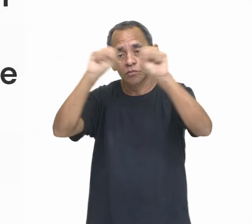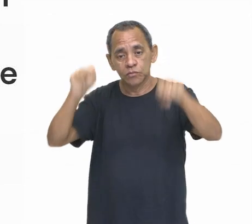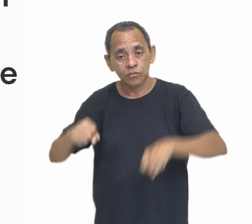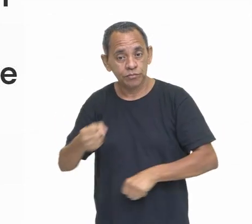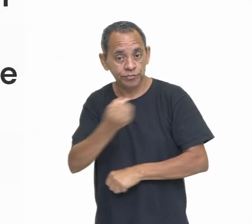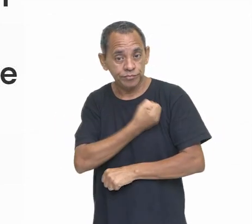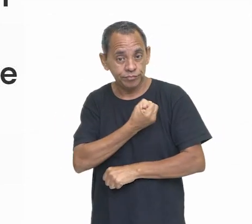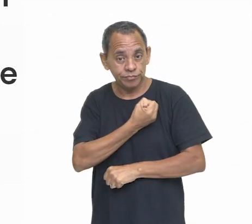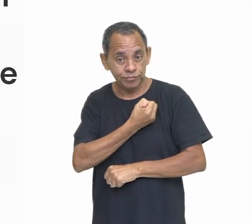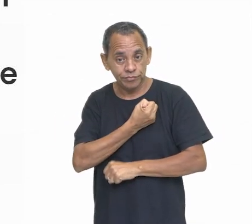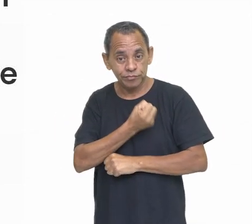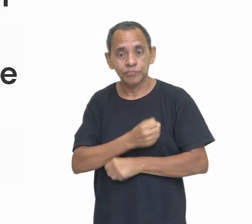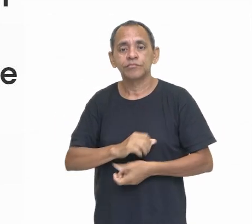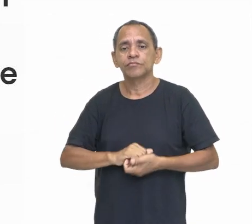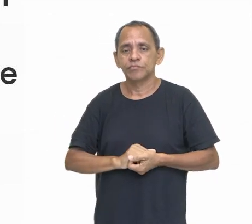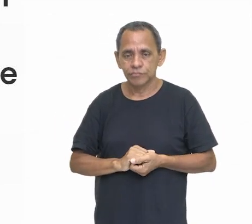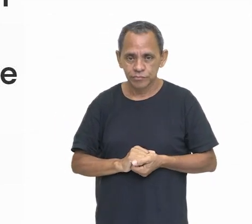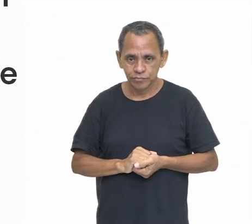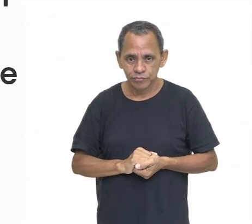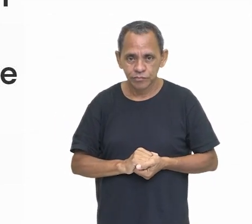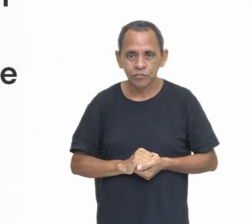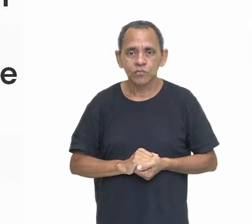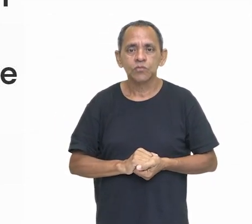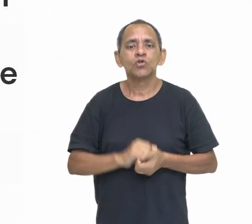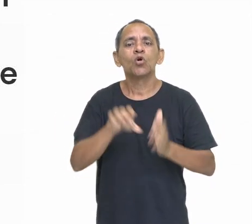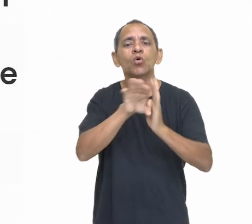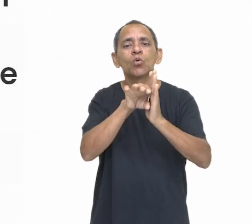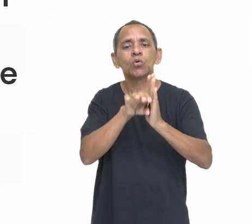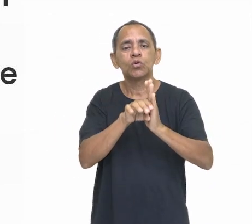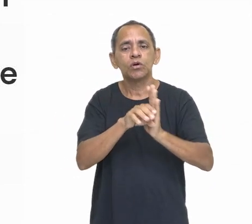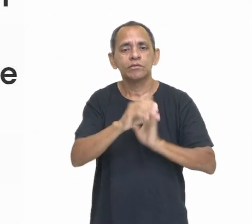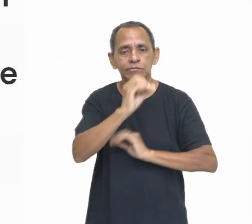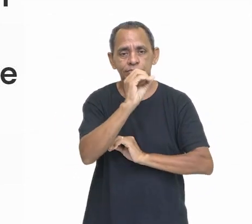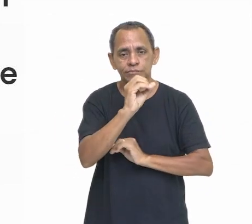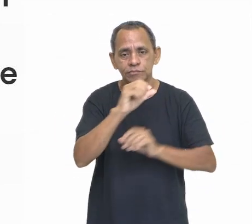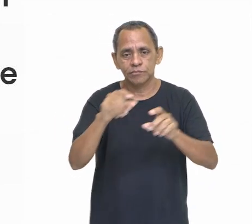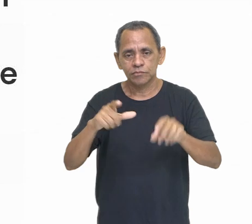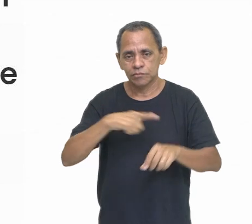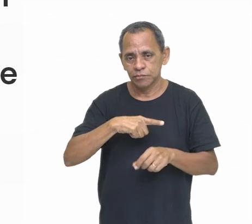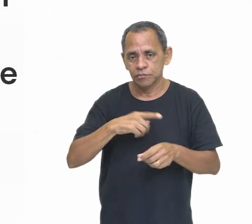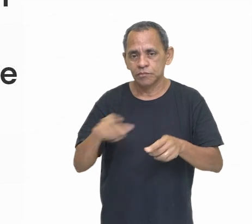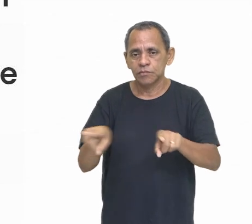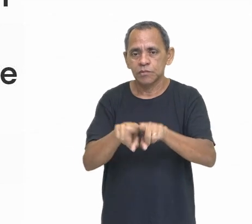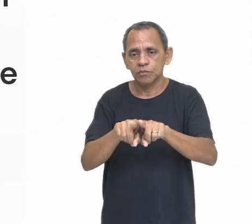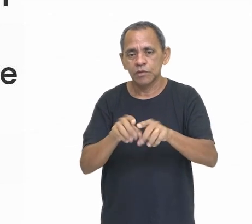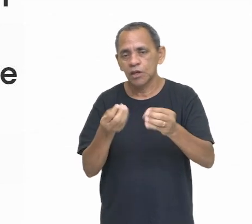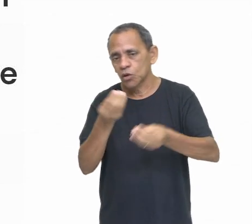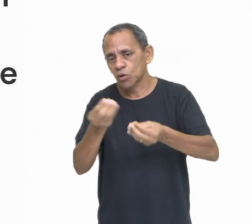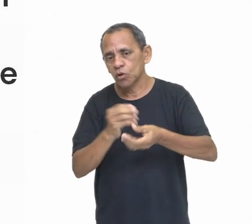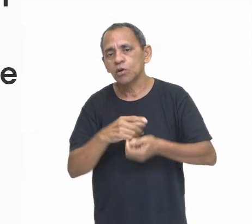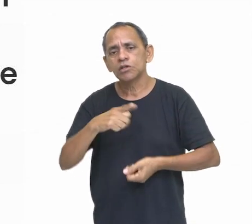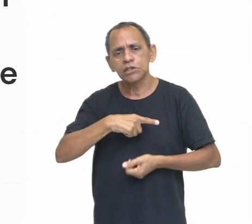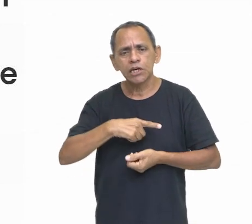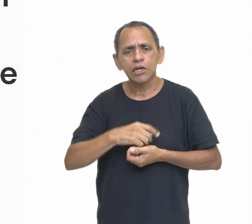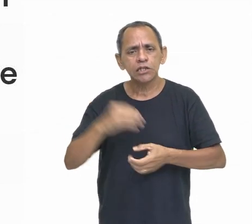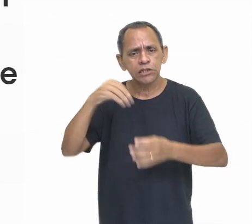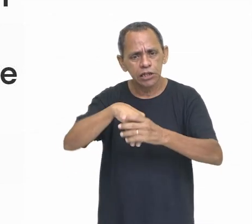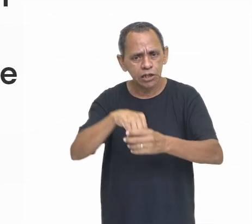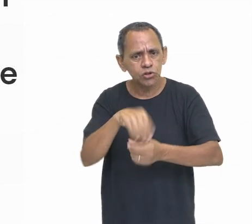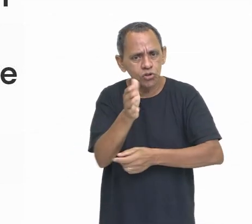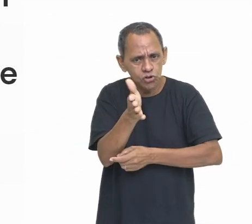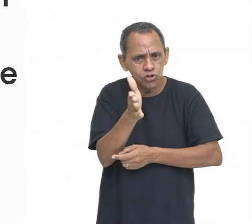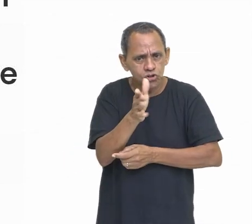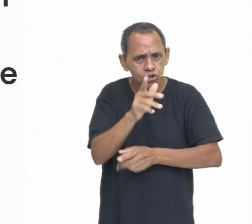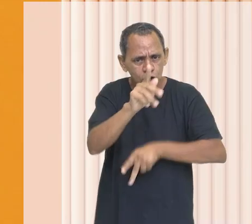vigesimal com o conceito de zero. Você tem, né, dentro